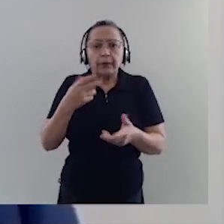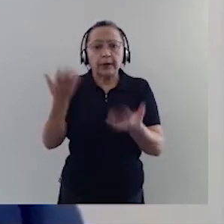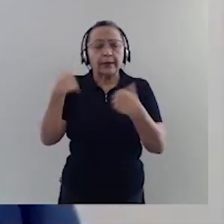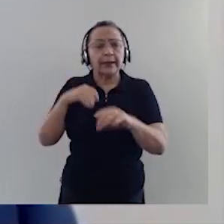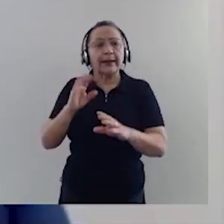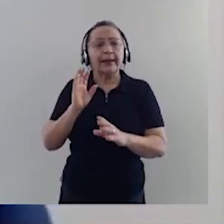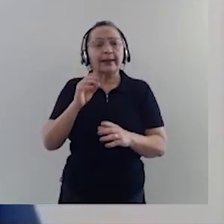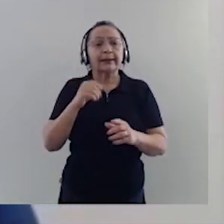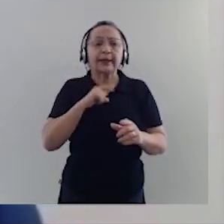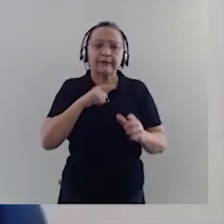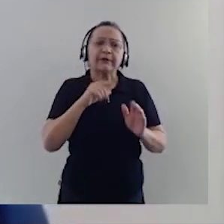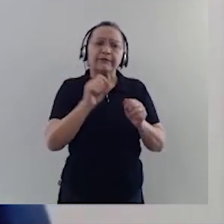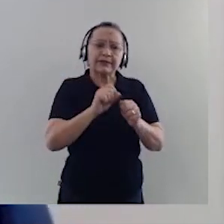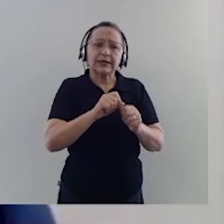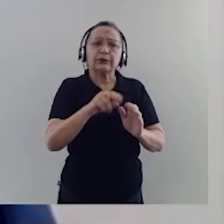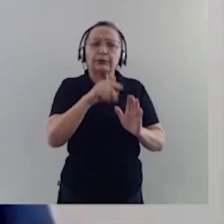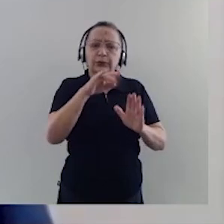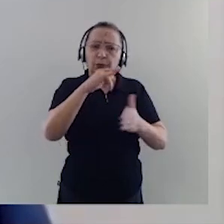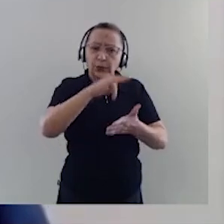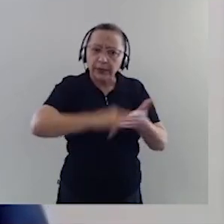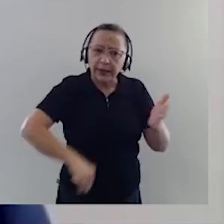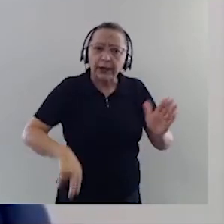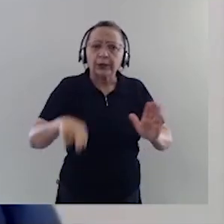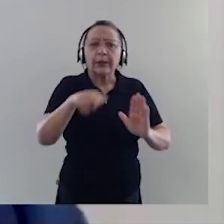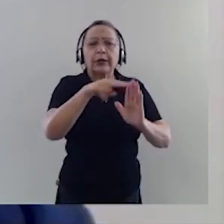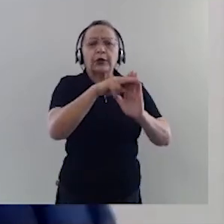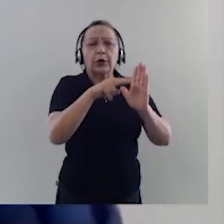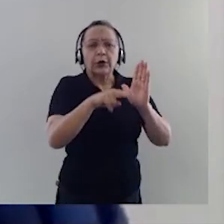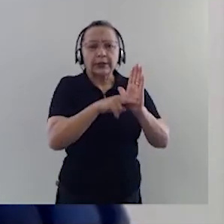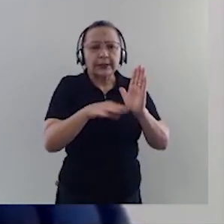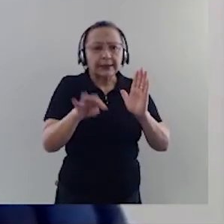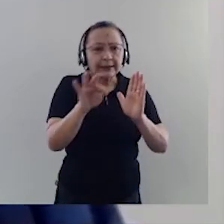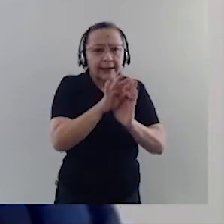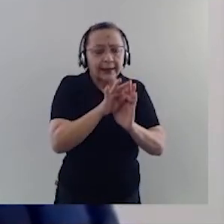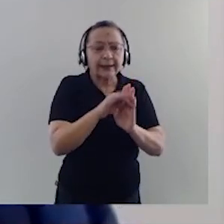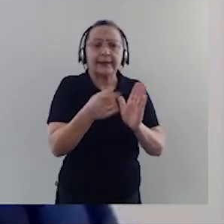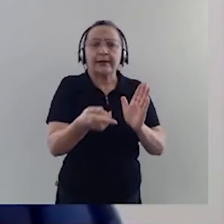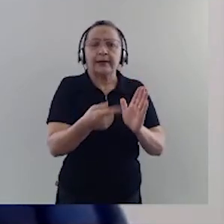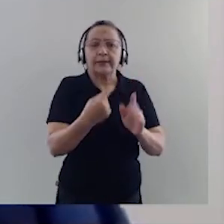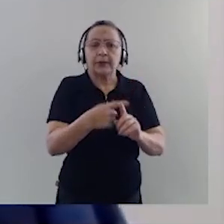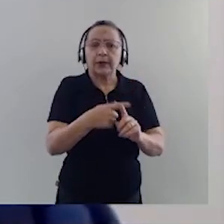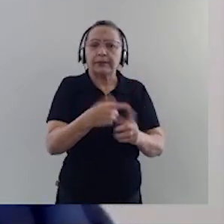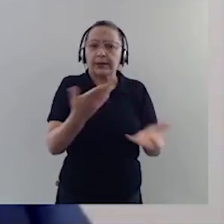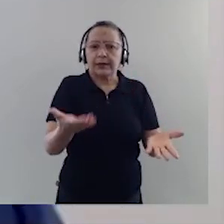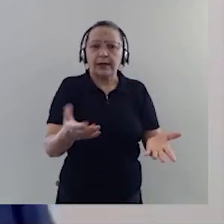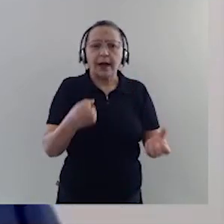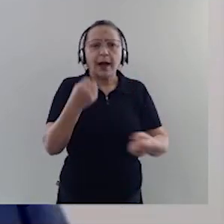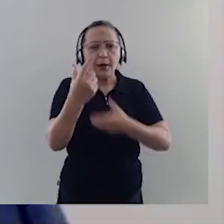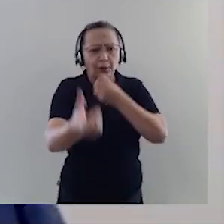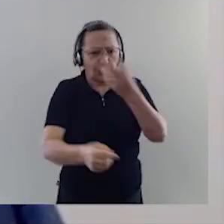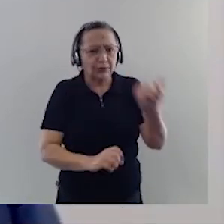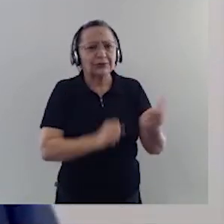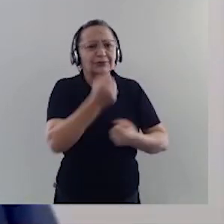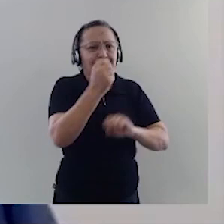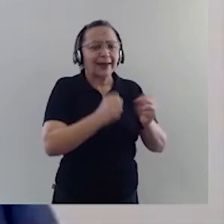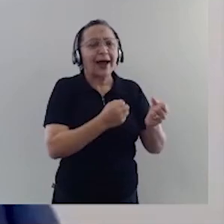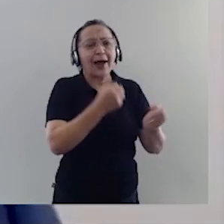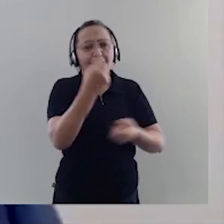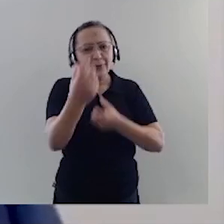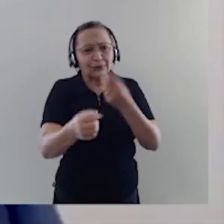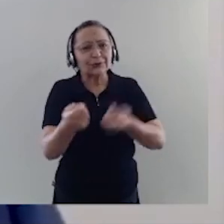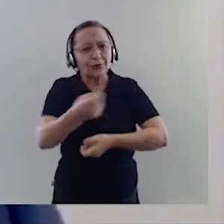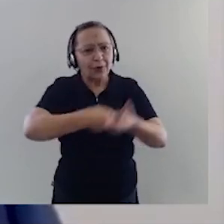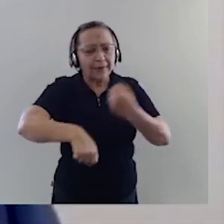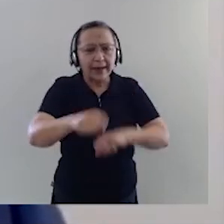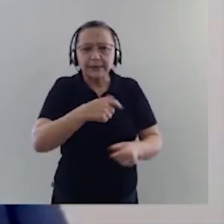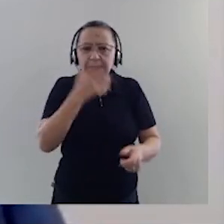Senacom, uma nota técnica para a tomada de posição de alguns consumidores sobre esse ponto,